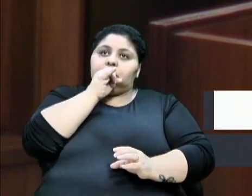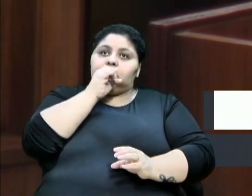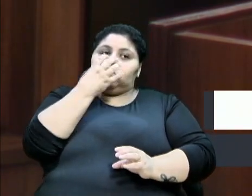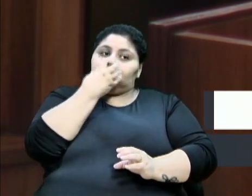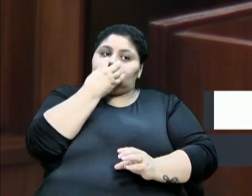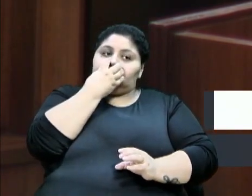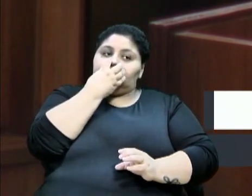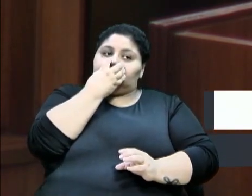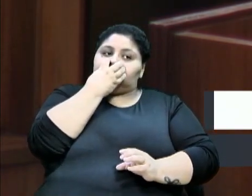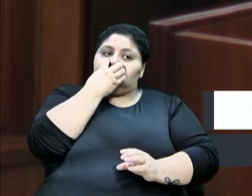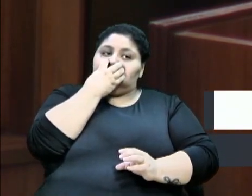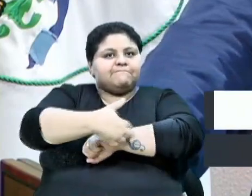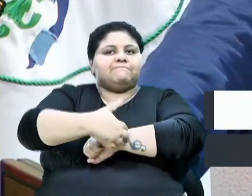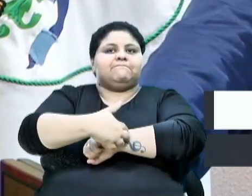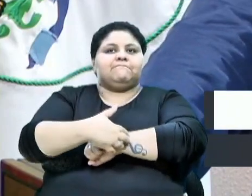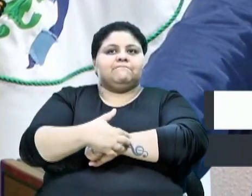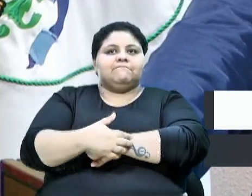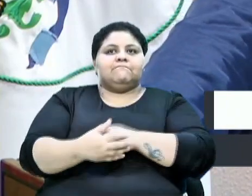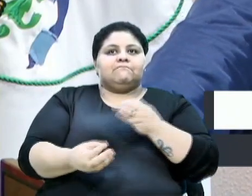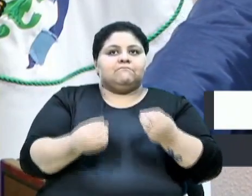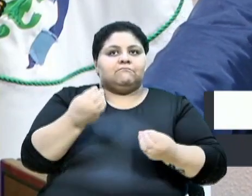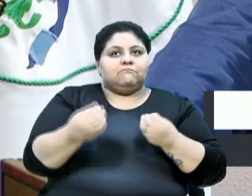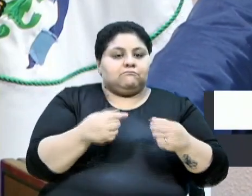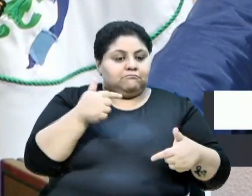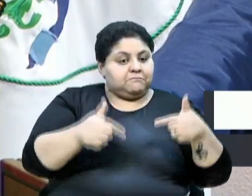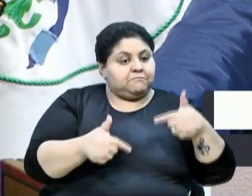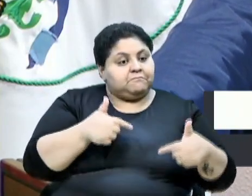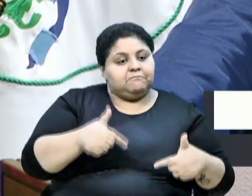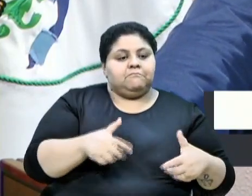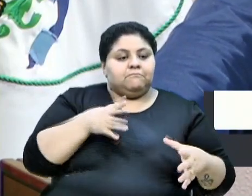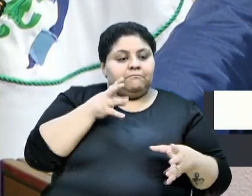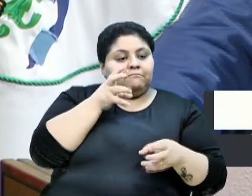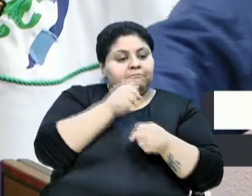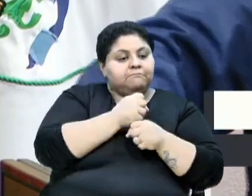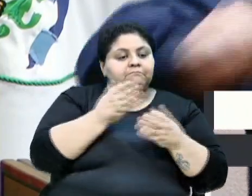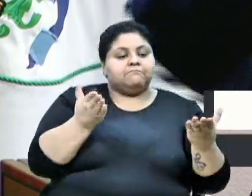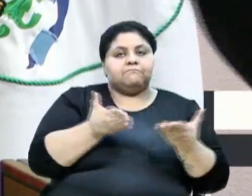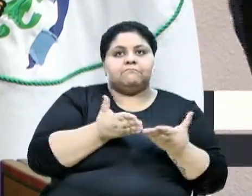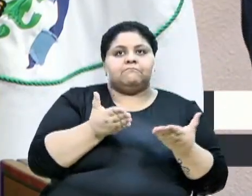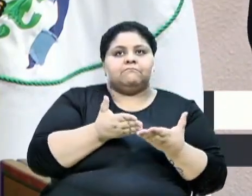no fundo municipal. Eu ouvi isso e li a matéria do site da